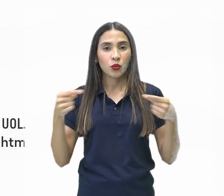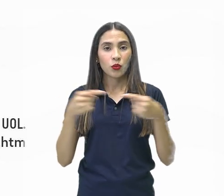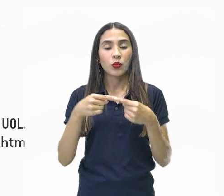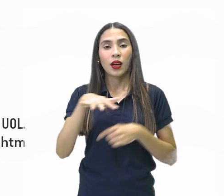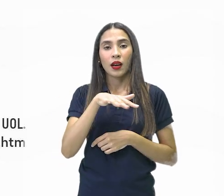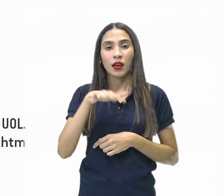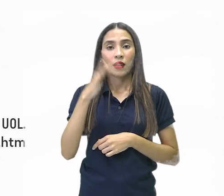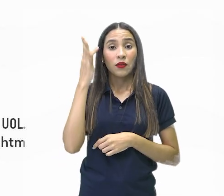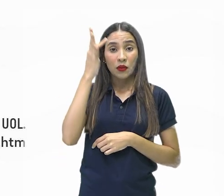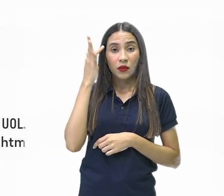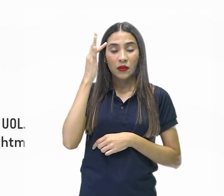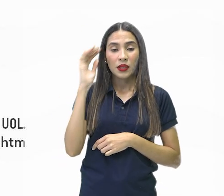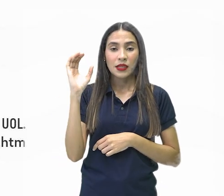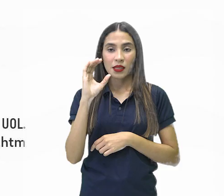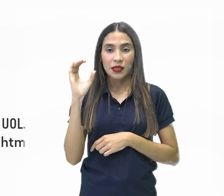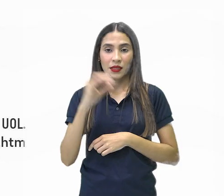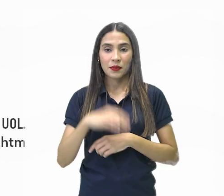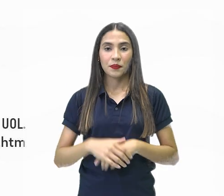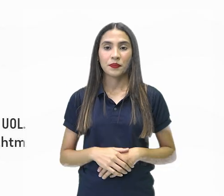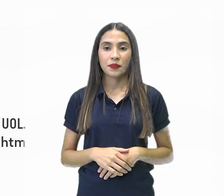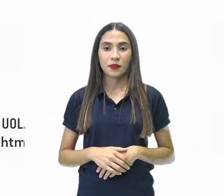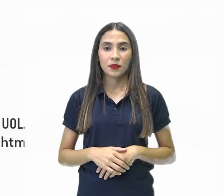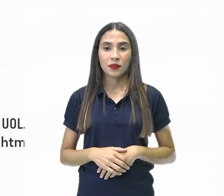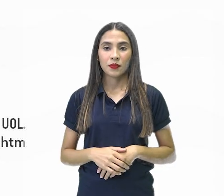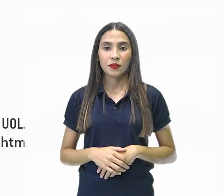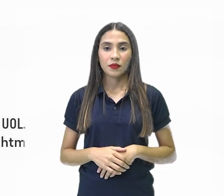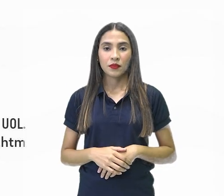está no campo da filosofia da ciência.